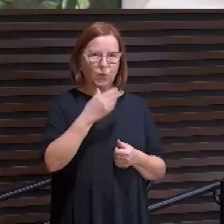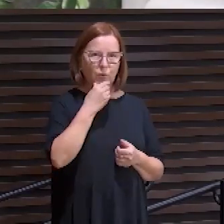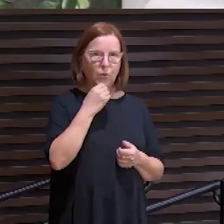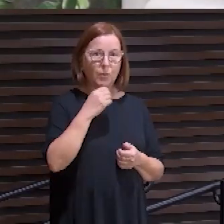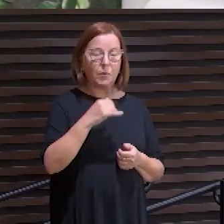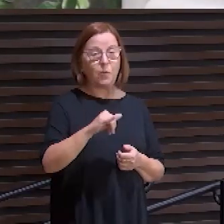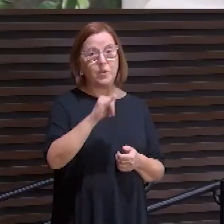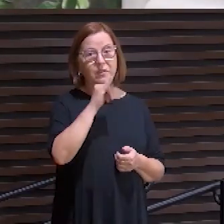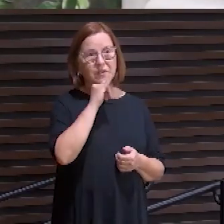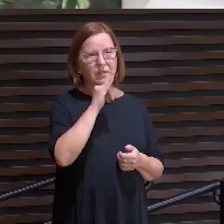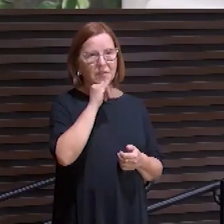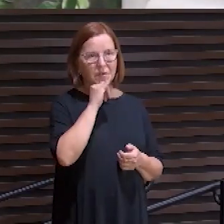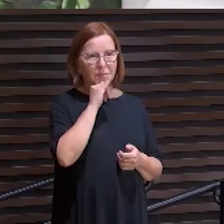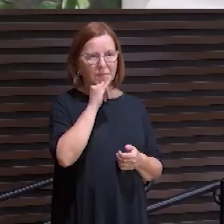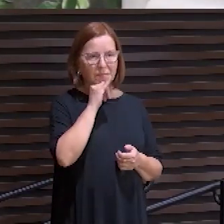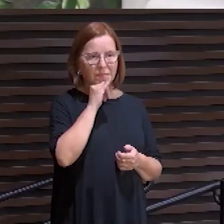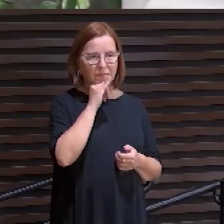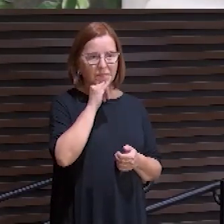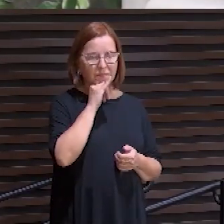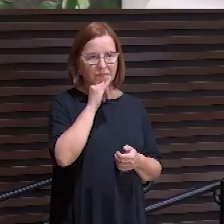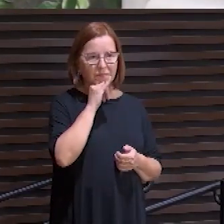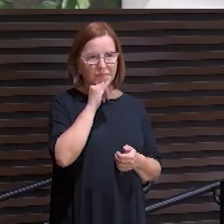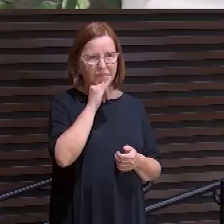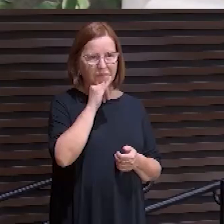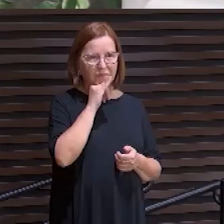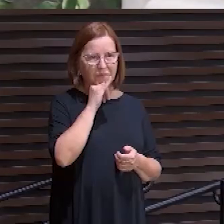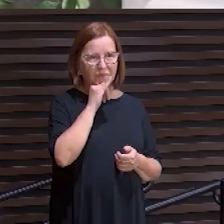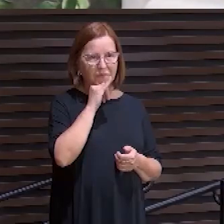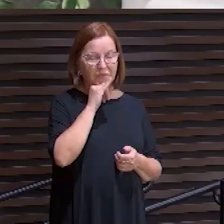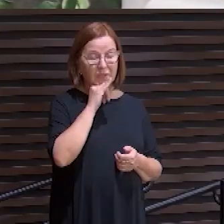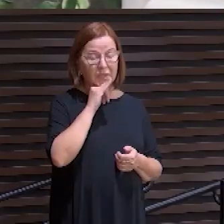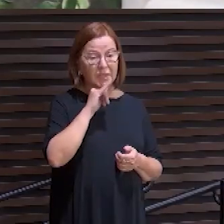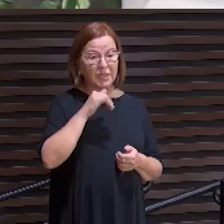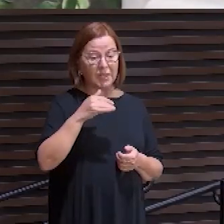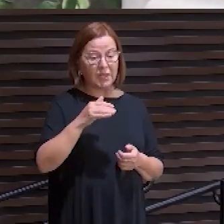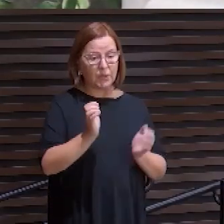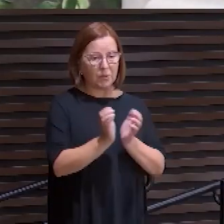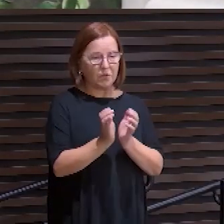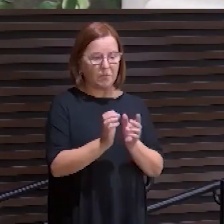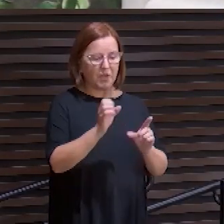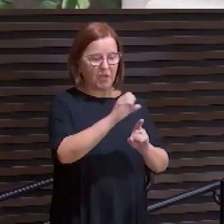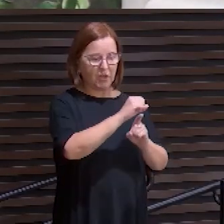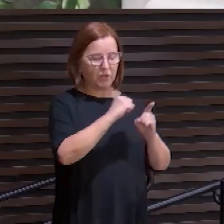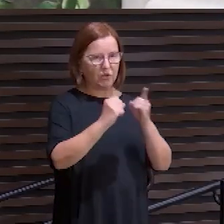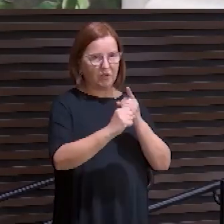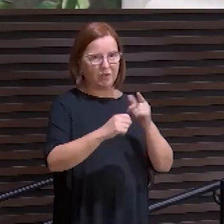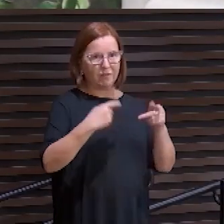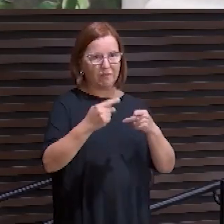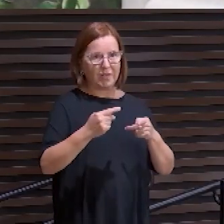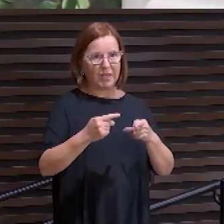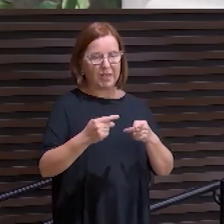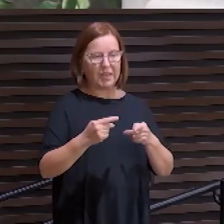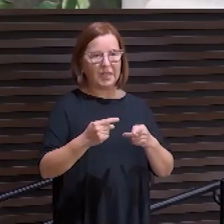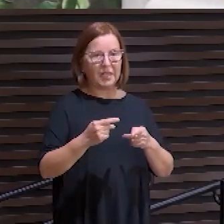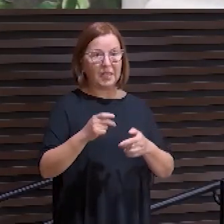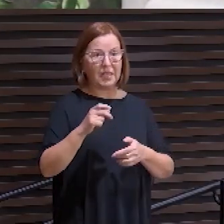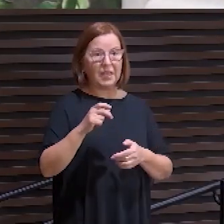exemplo do que sociólogos chamam a regra das 5 gerações.